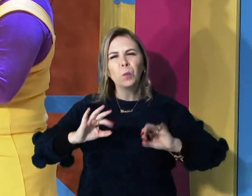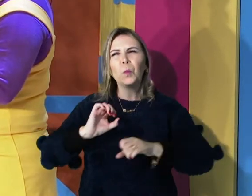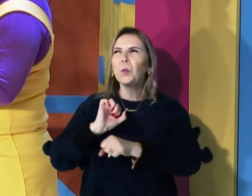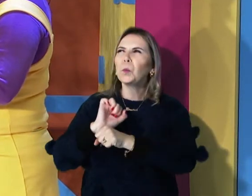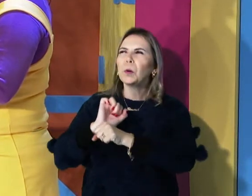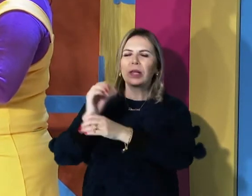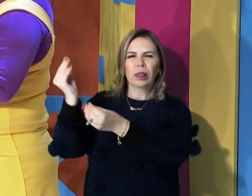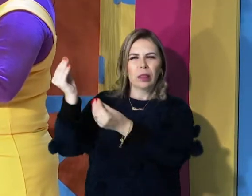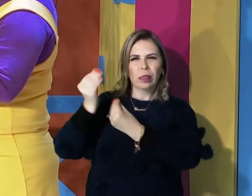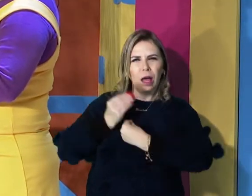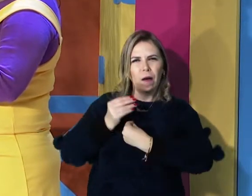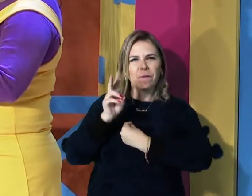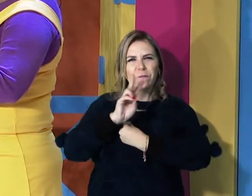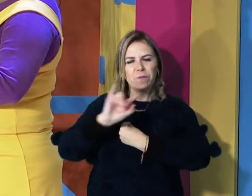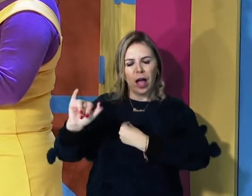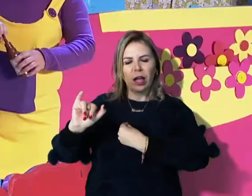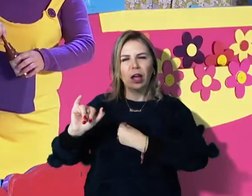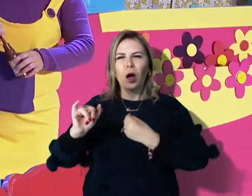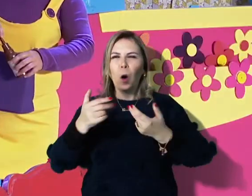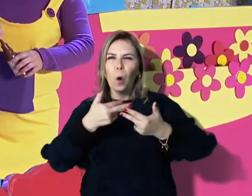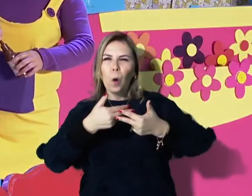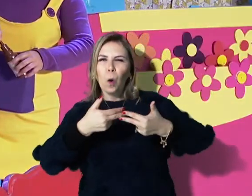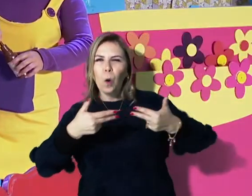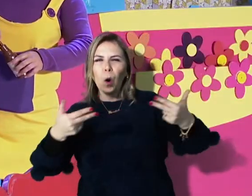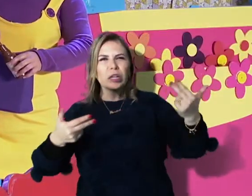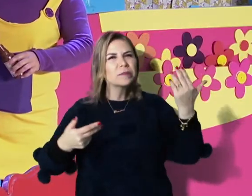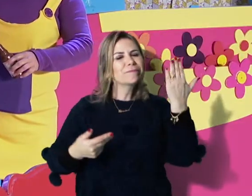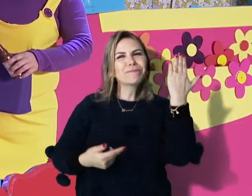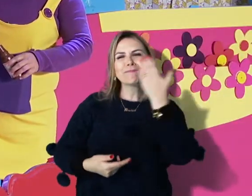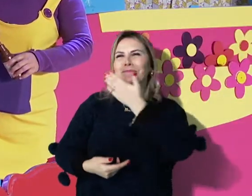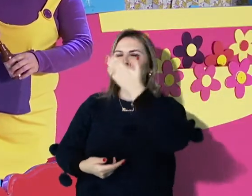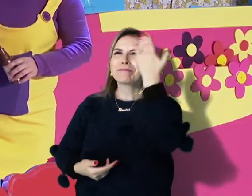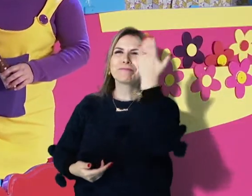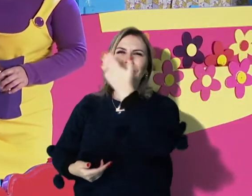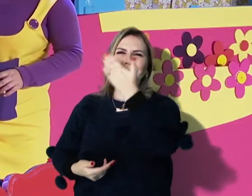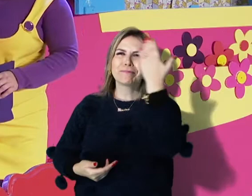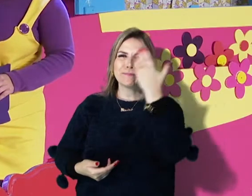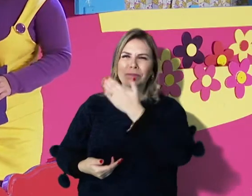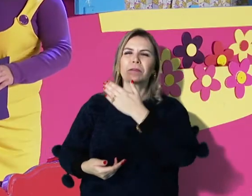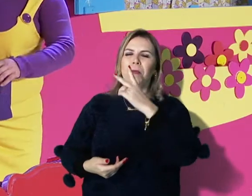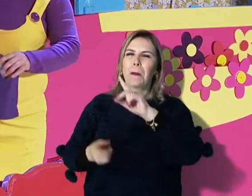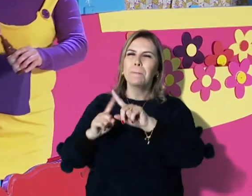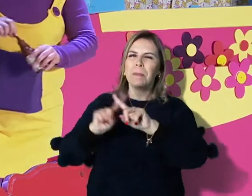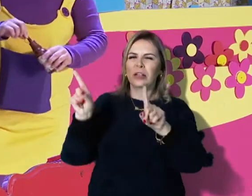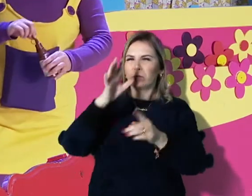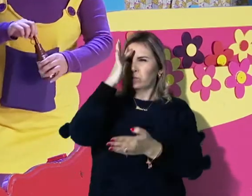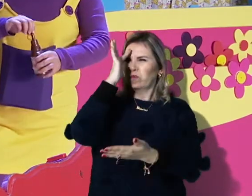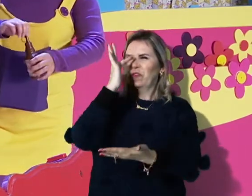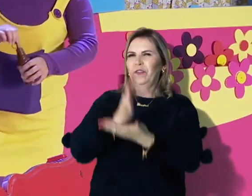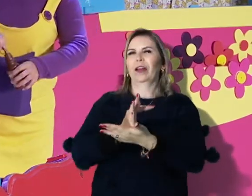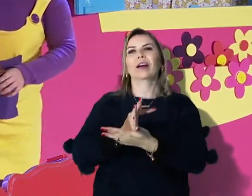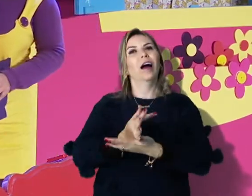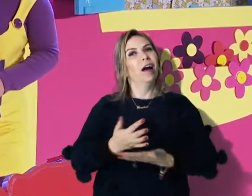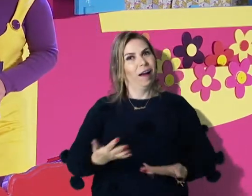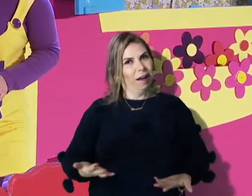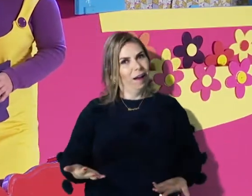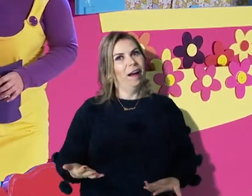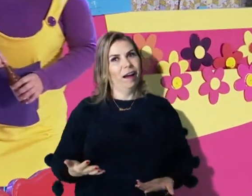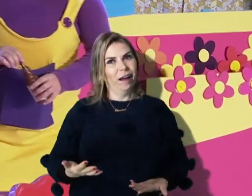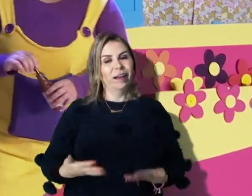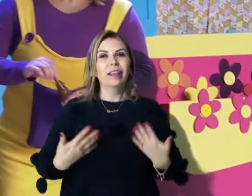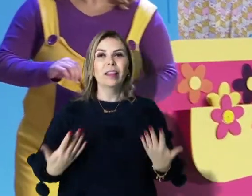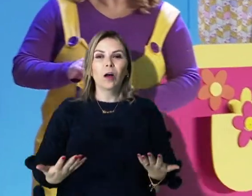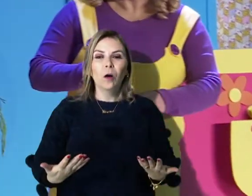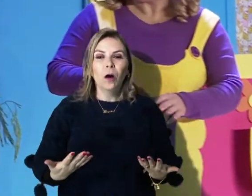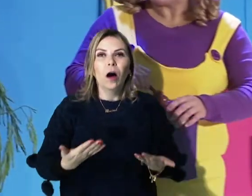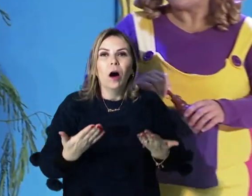que esperamos e que existem coisas que não podemos ver. Isso não é demais, Manu? É, sim. Gente,